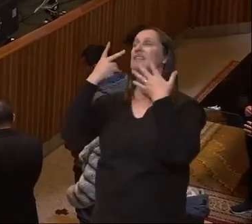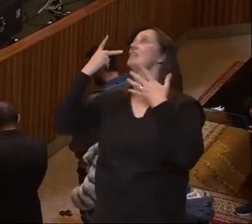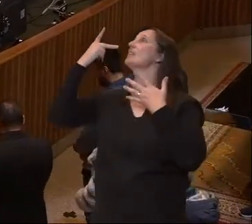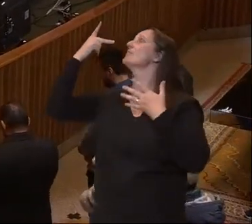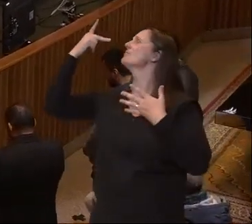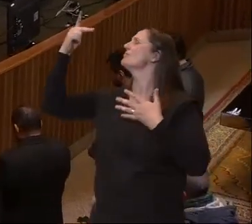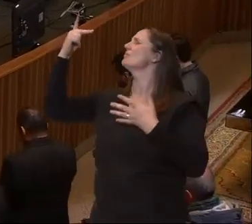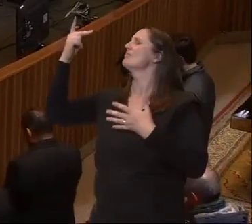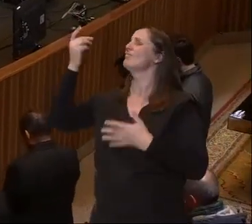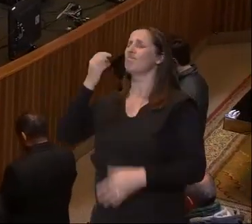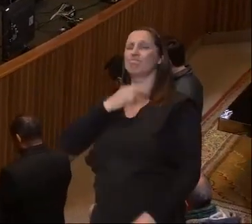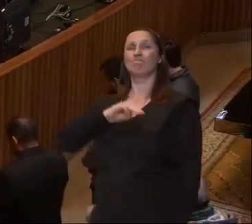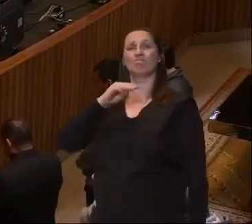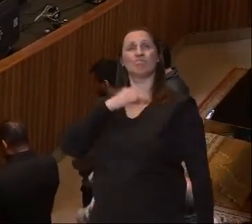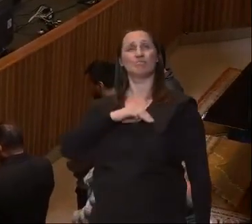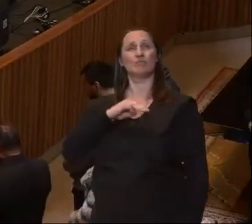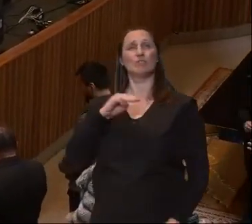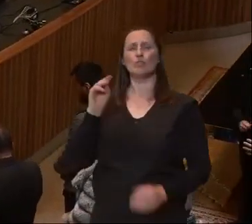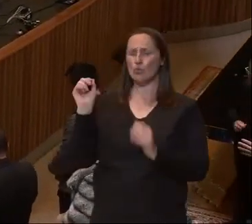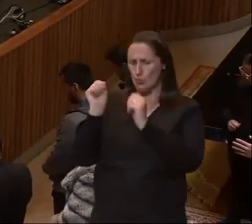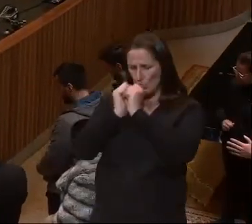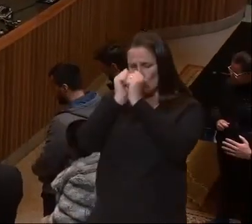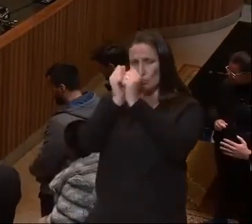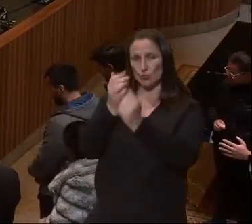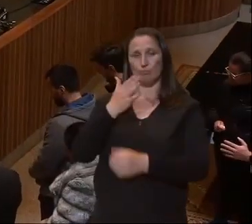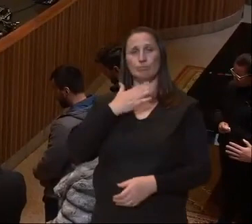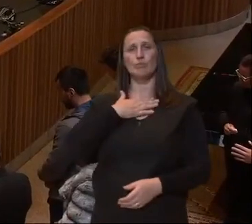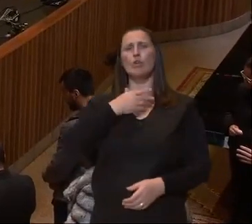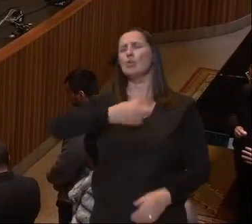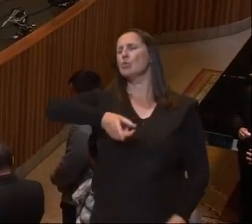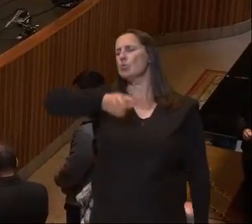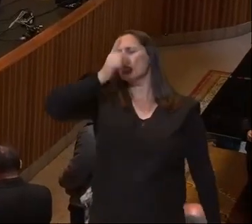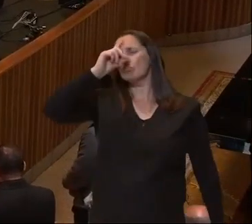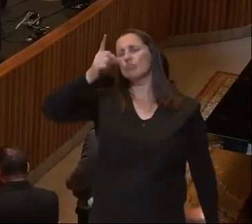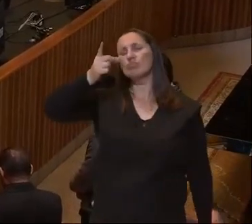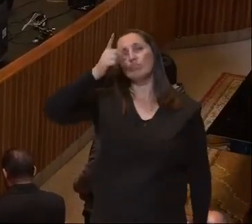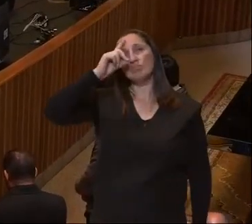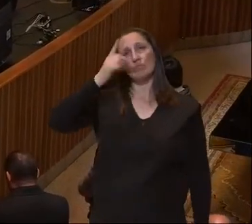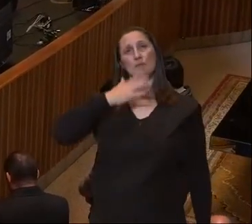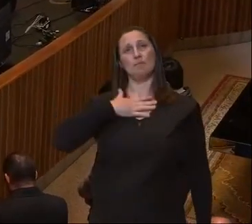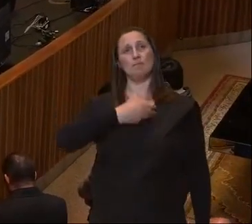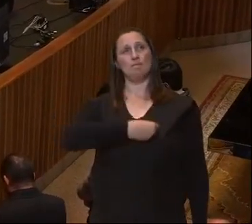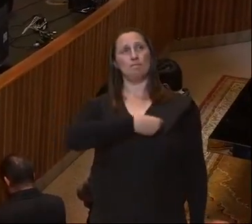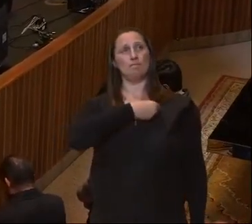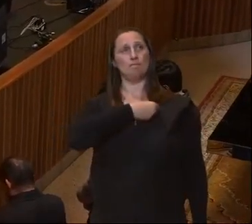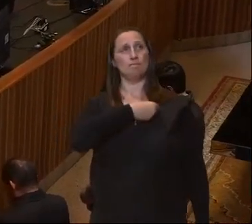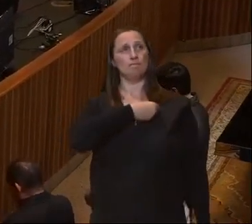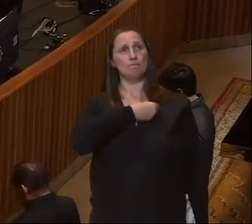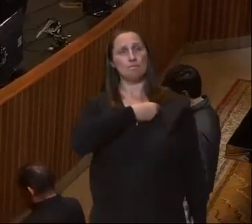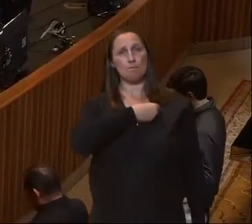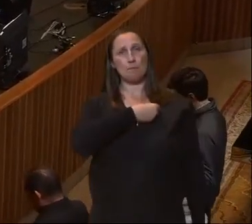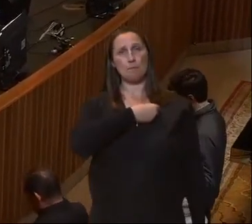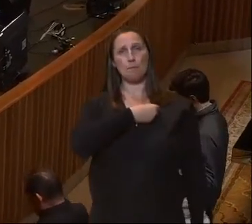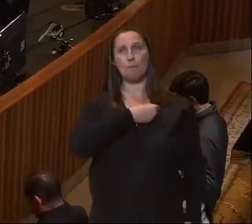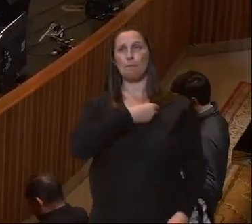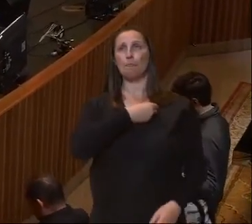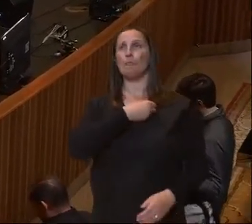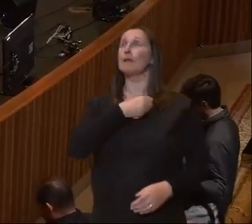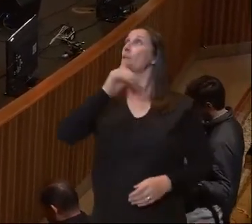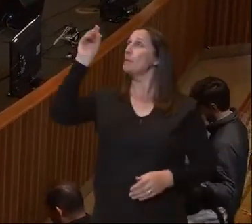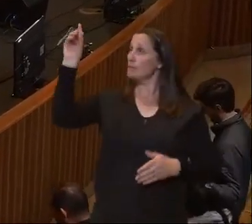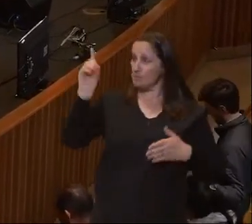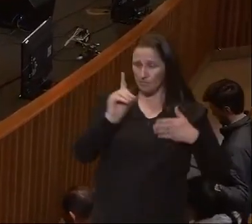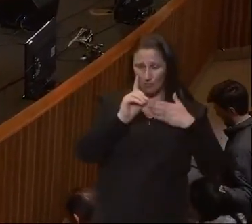favor sejam comigo todos os dias da minha vida. vida. Me